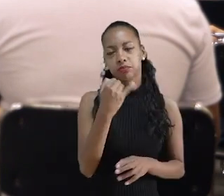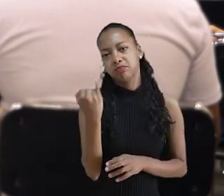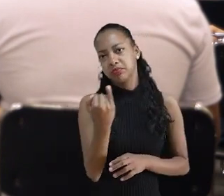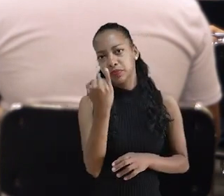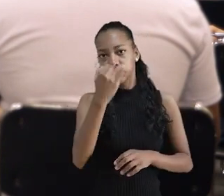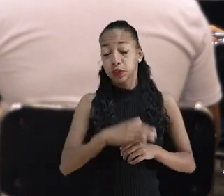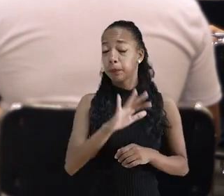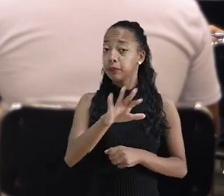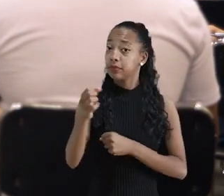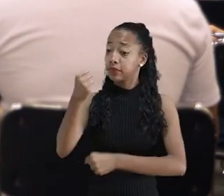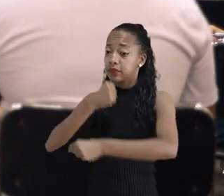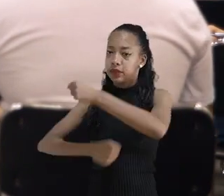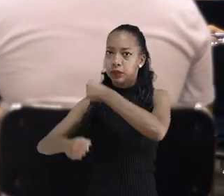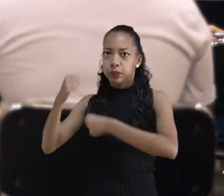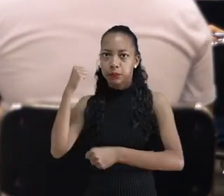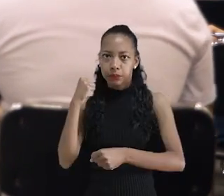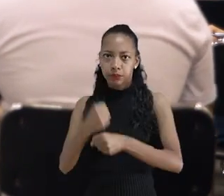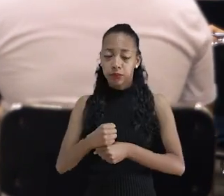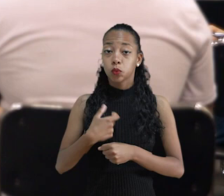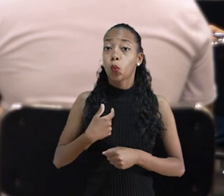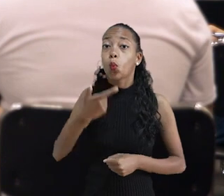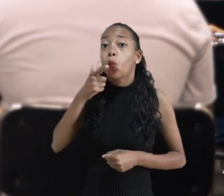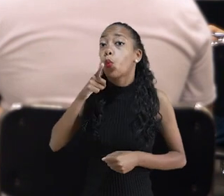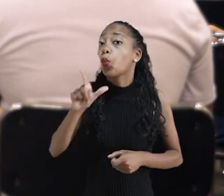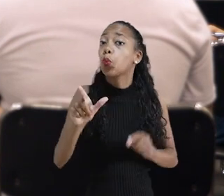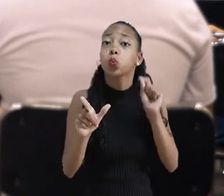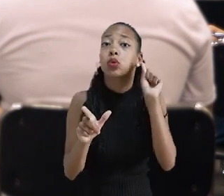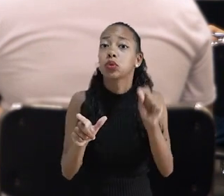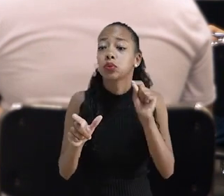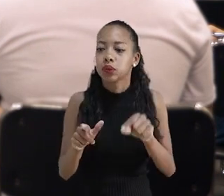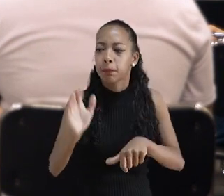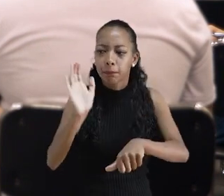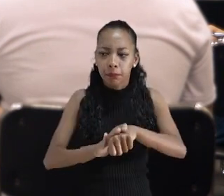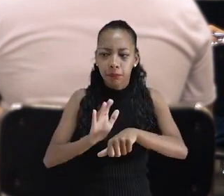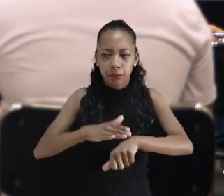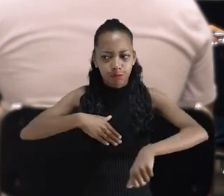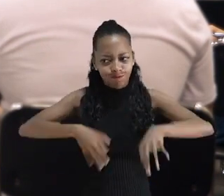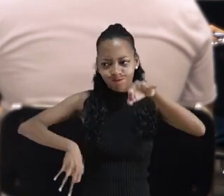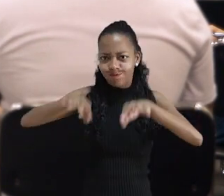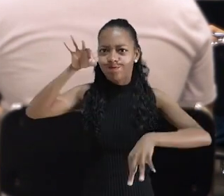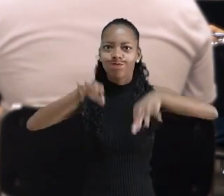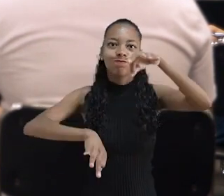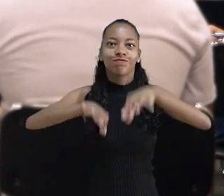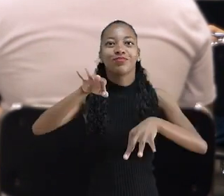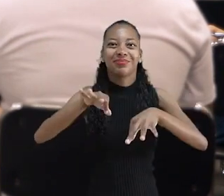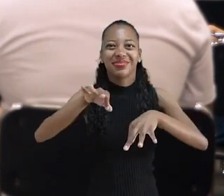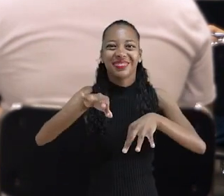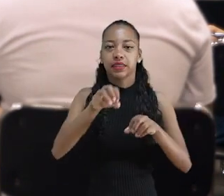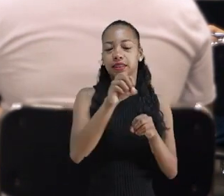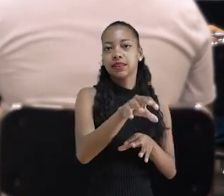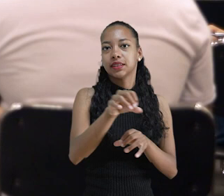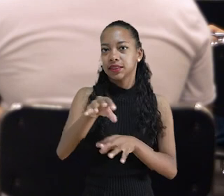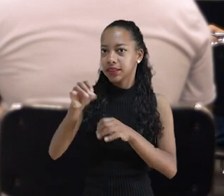dá e o ano passado a gente consegue fazer uma oficina e essa oficina se